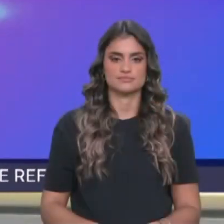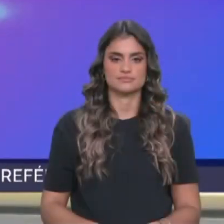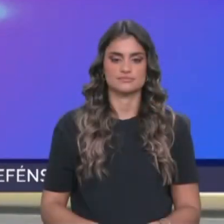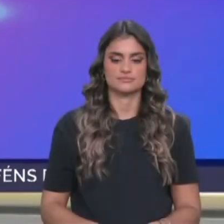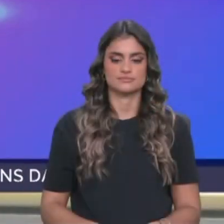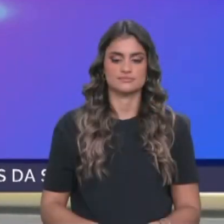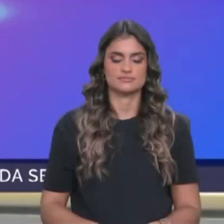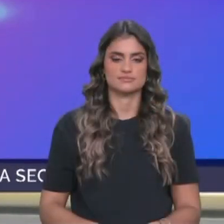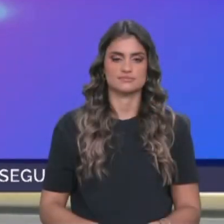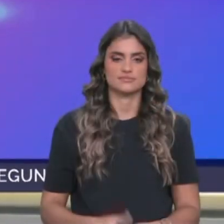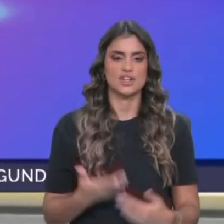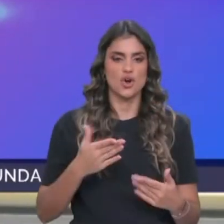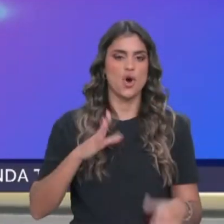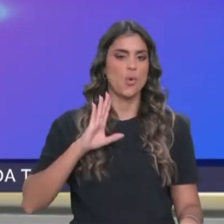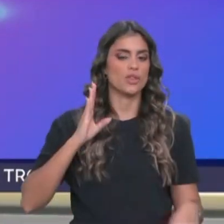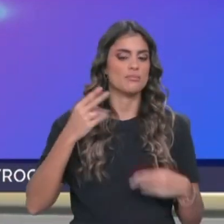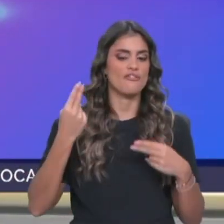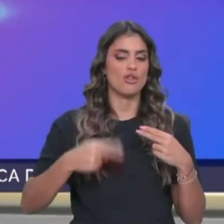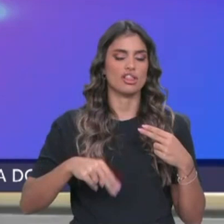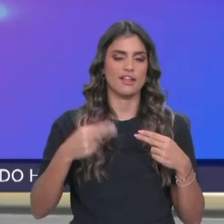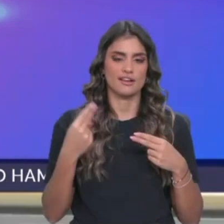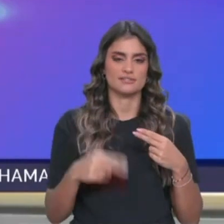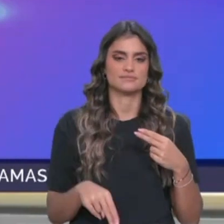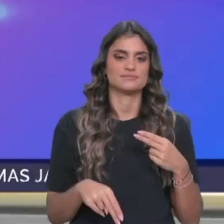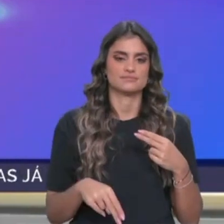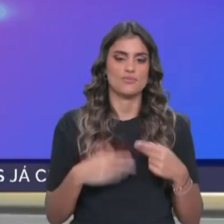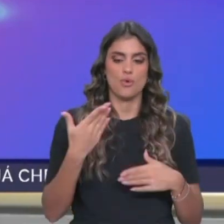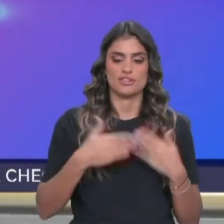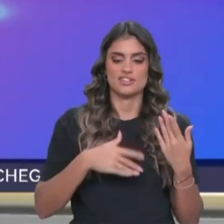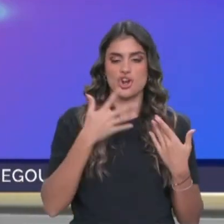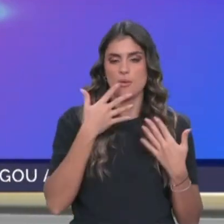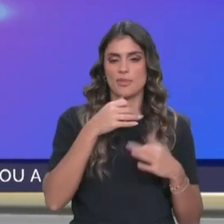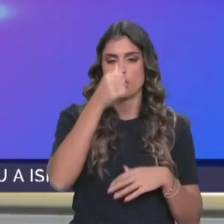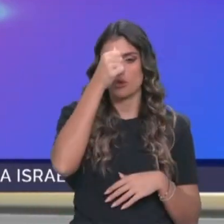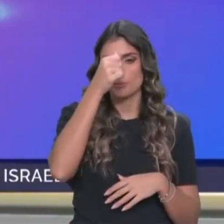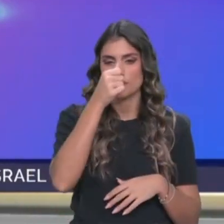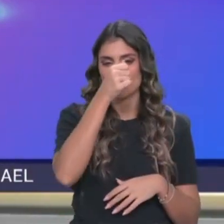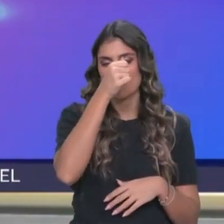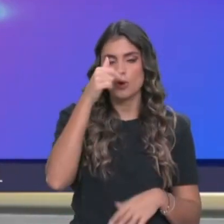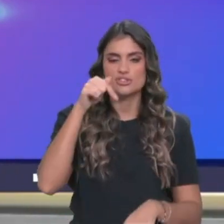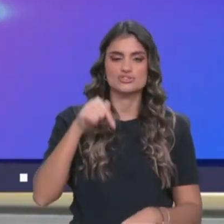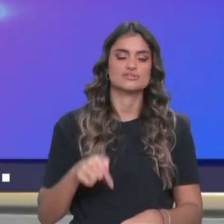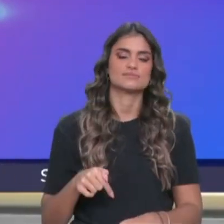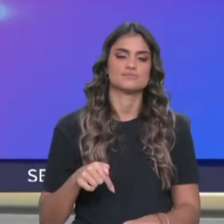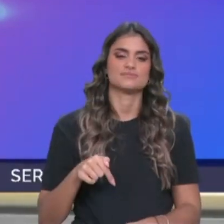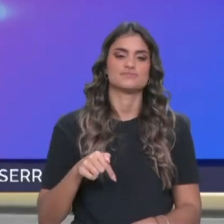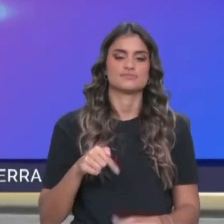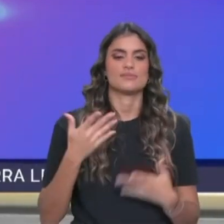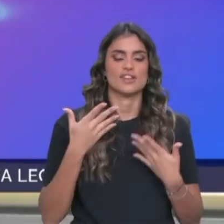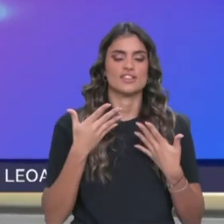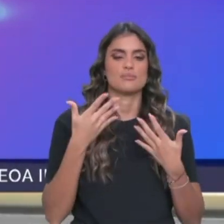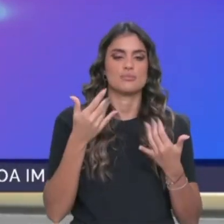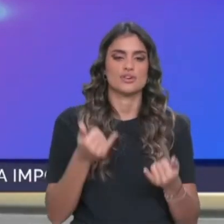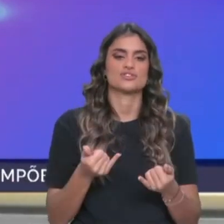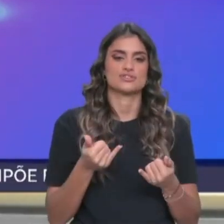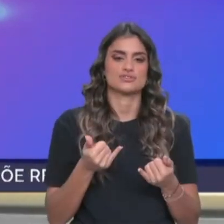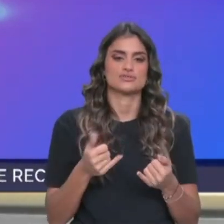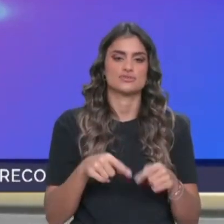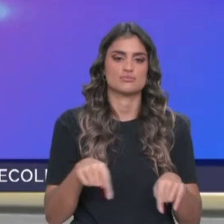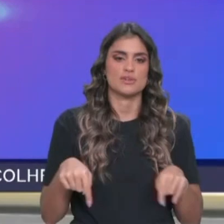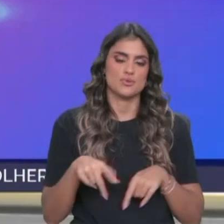E agora avançamos para a última fronteira, como acontece aos domingos. E hoje, depois desta rubrica ter